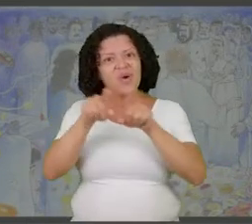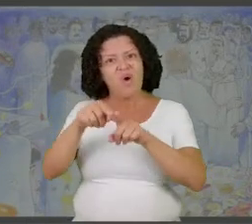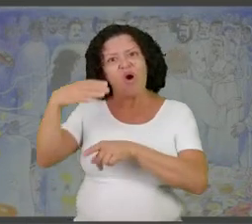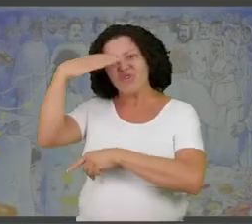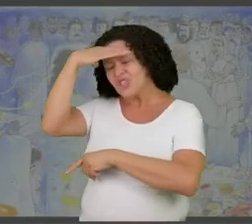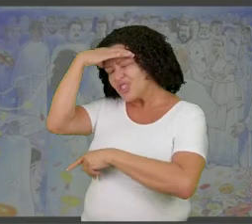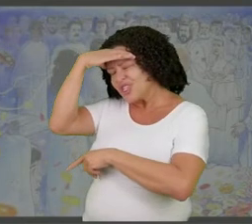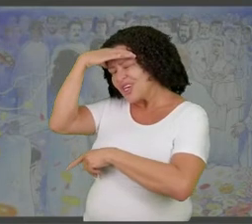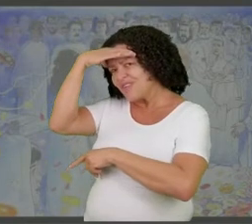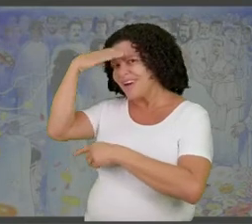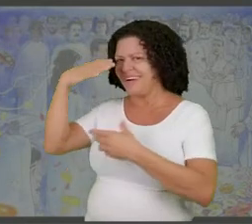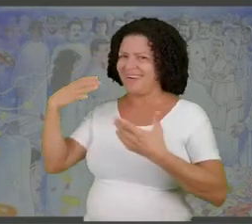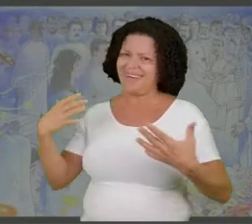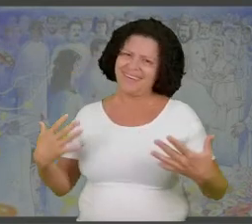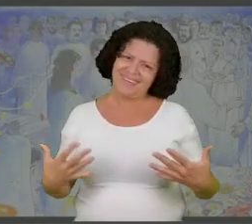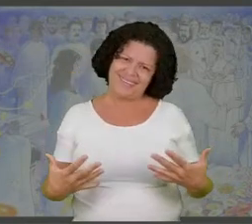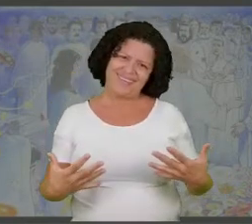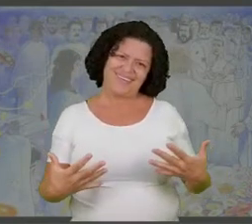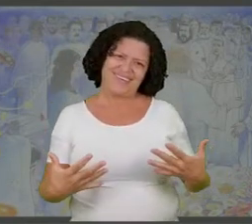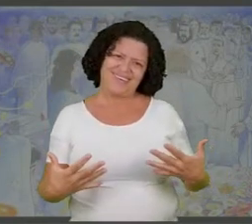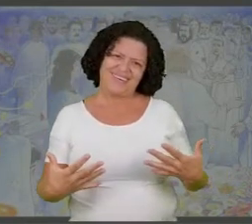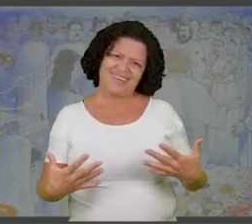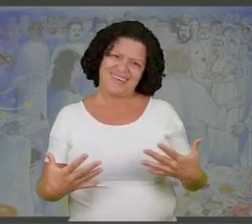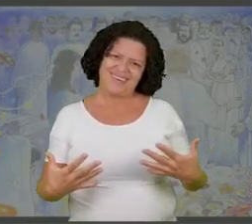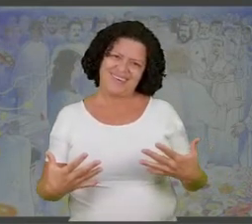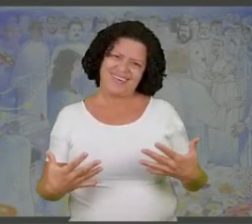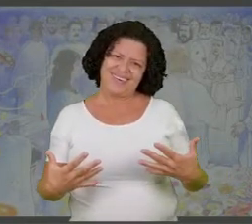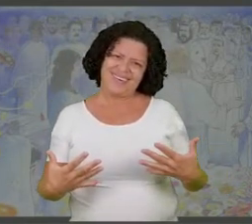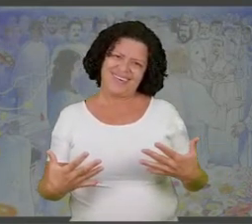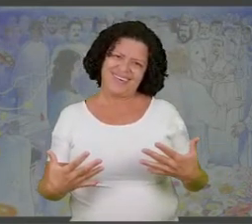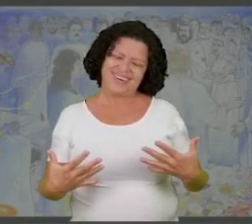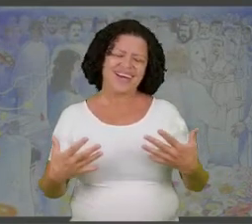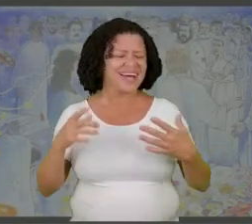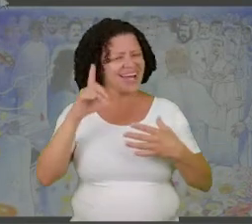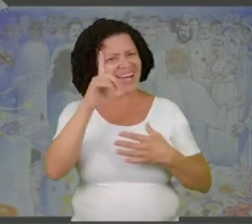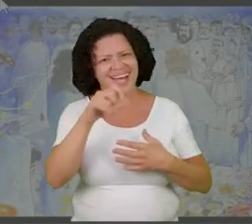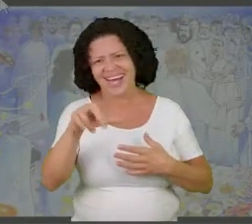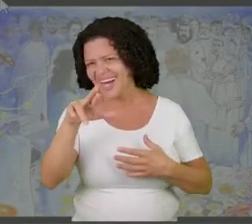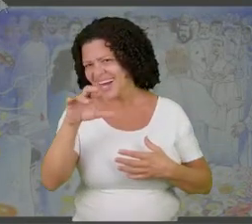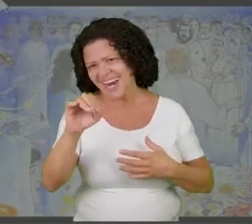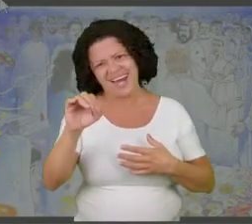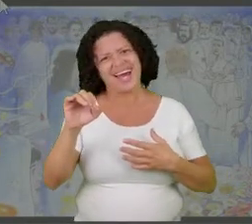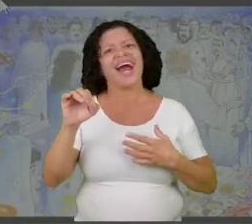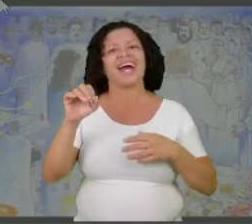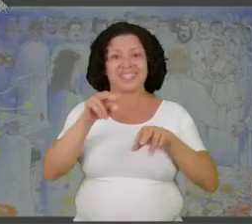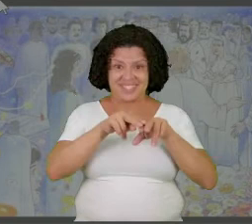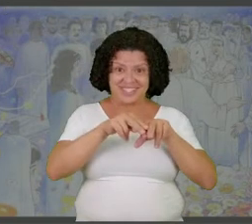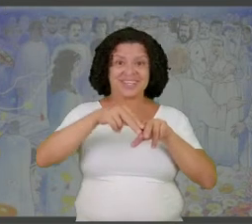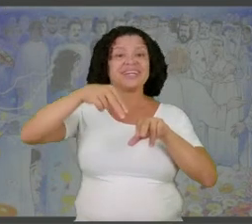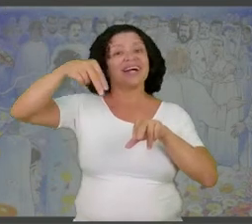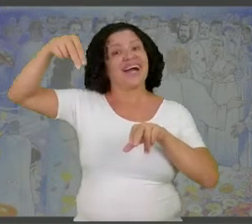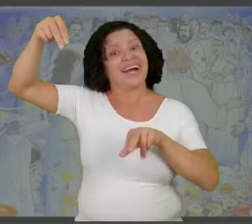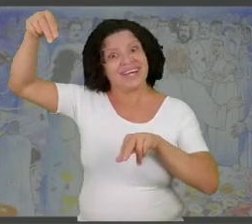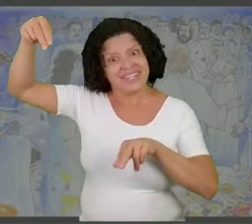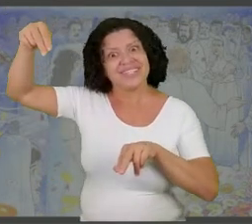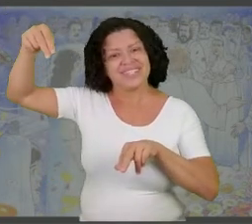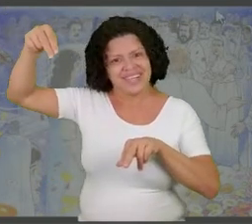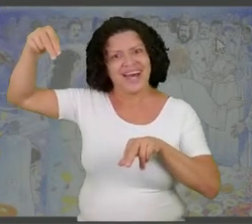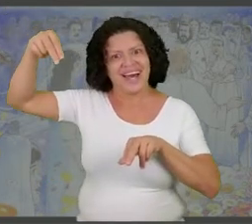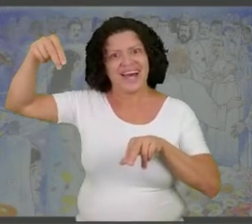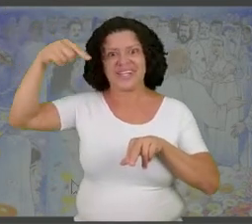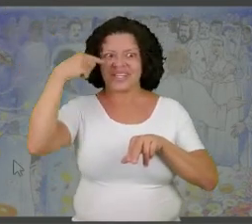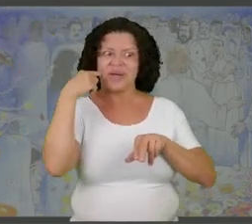uma vivência tão bonita quanto a de Chico Xavier, certamente, ou muito provavelmente,